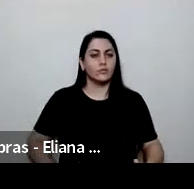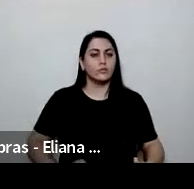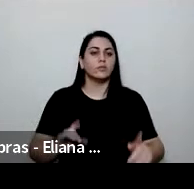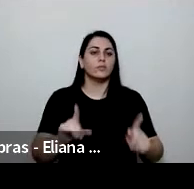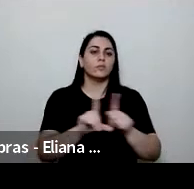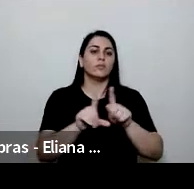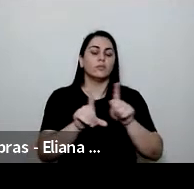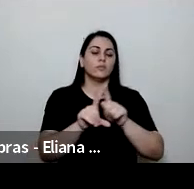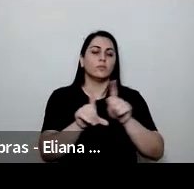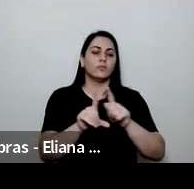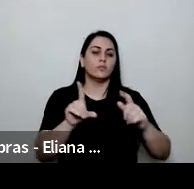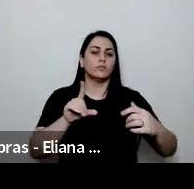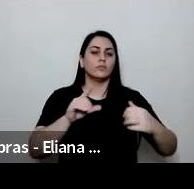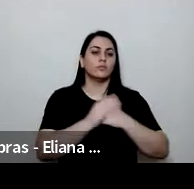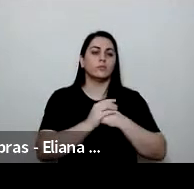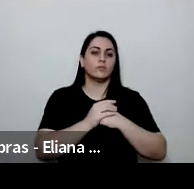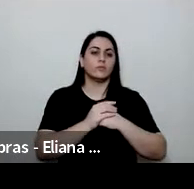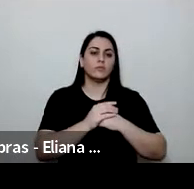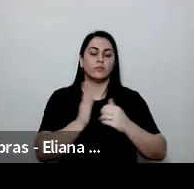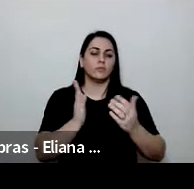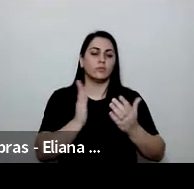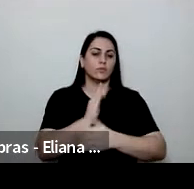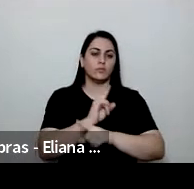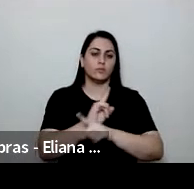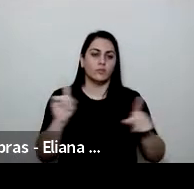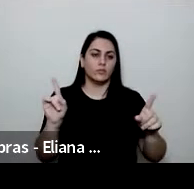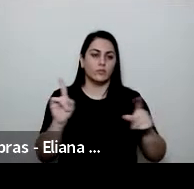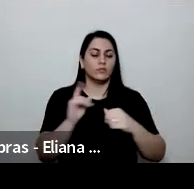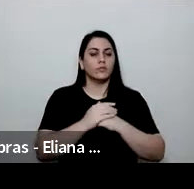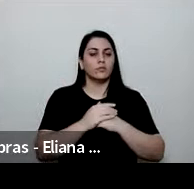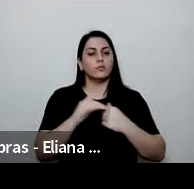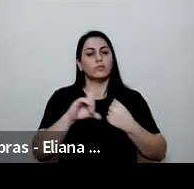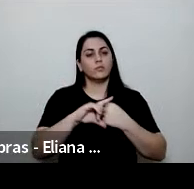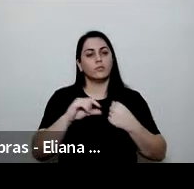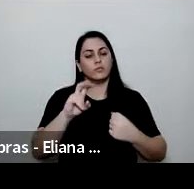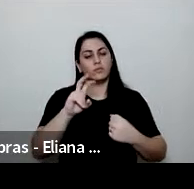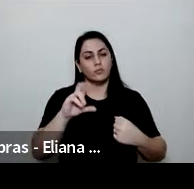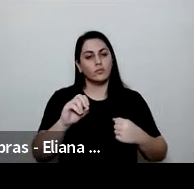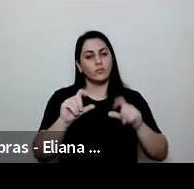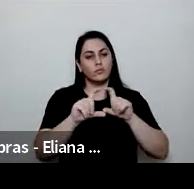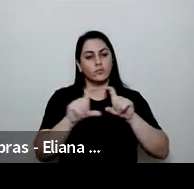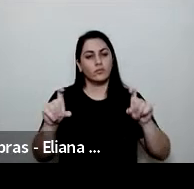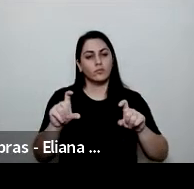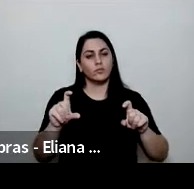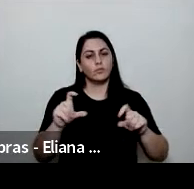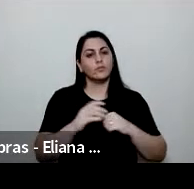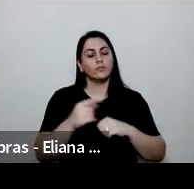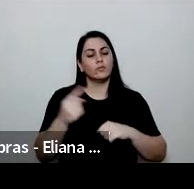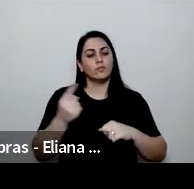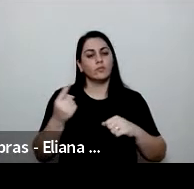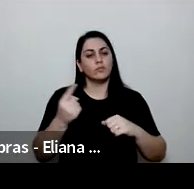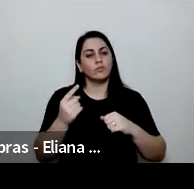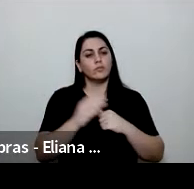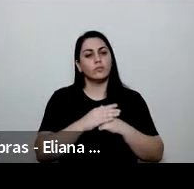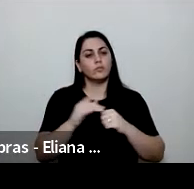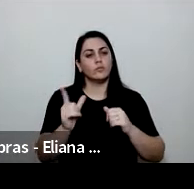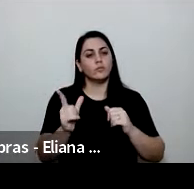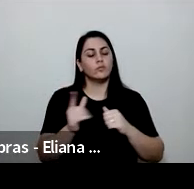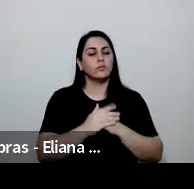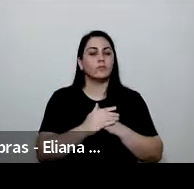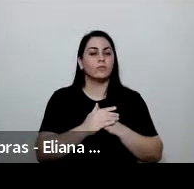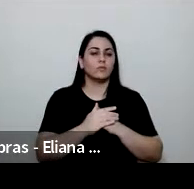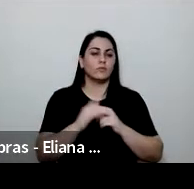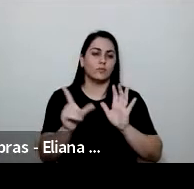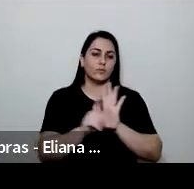Melo pelo indeferimento do registro na forma da 150 para 1º da resolução TSE nº de 3.609 2019 com a